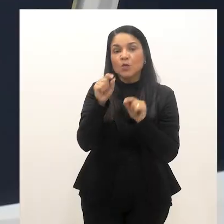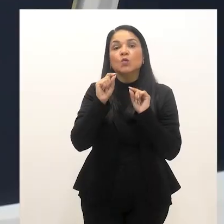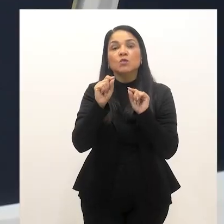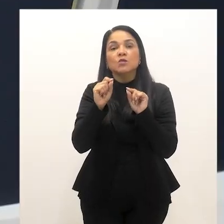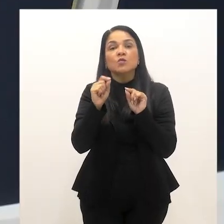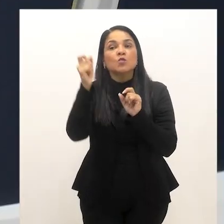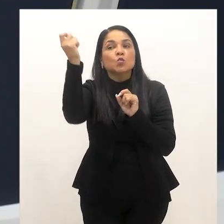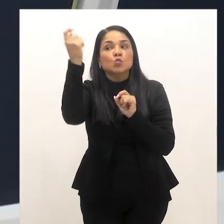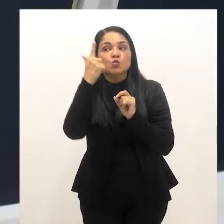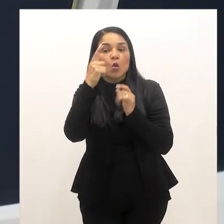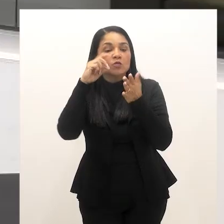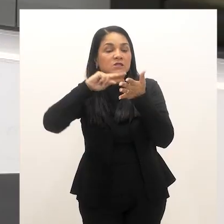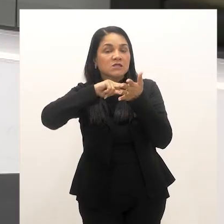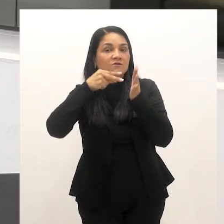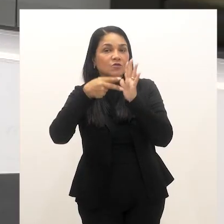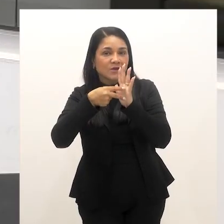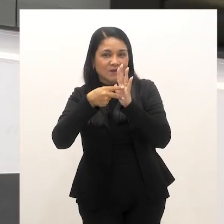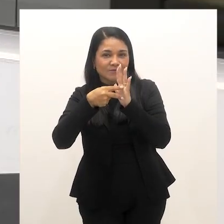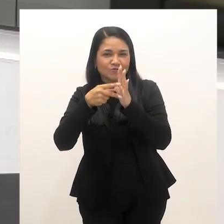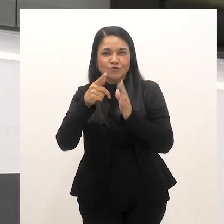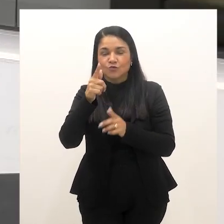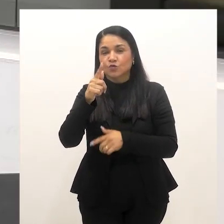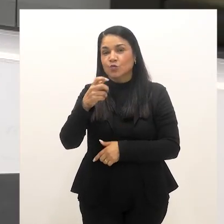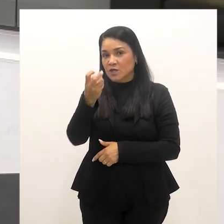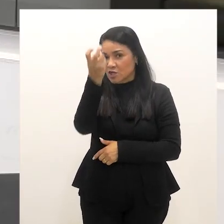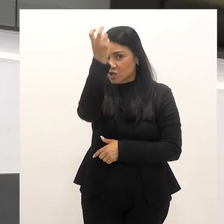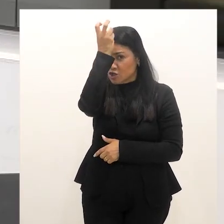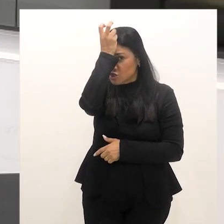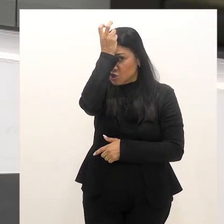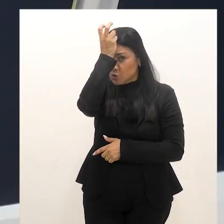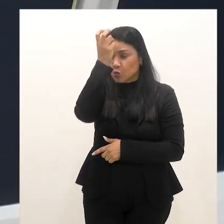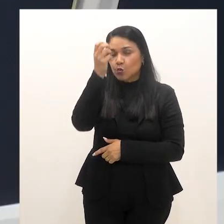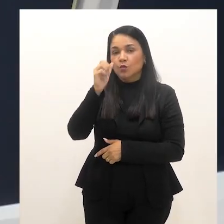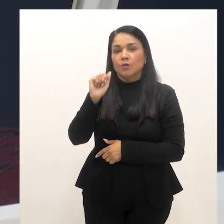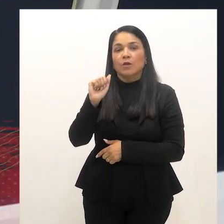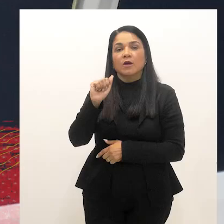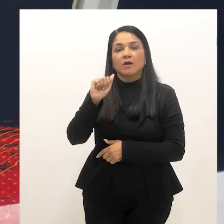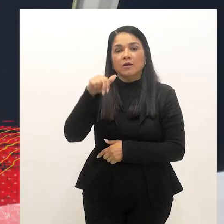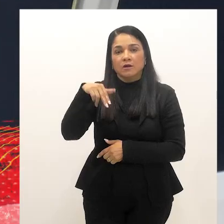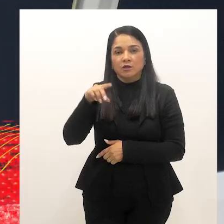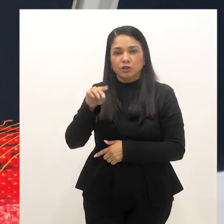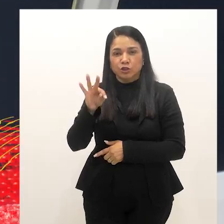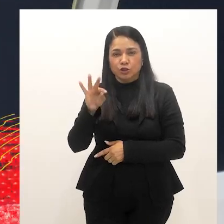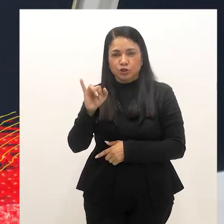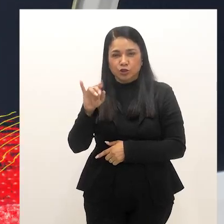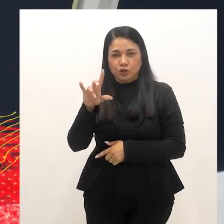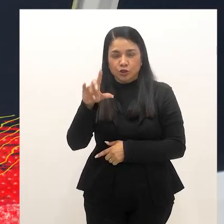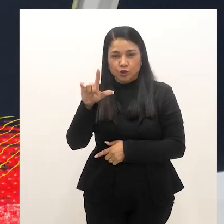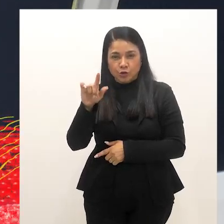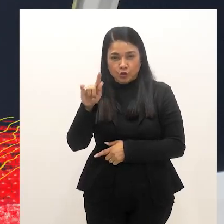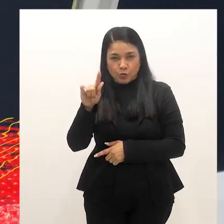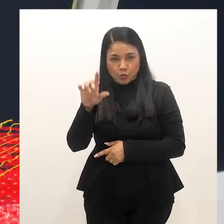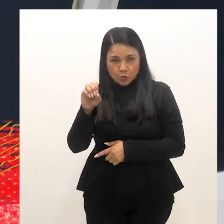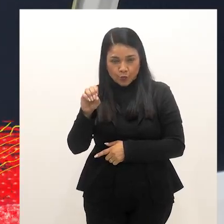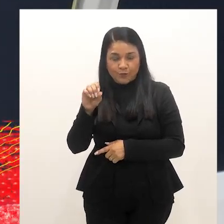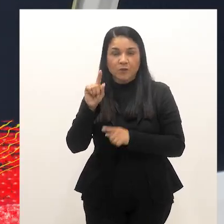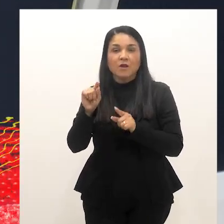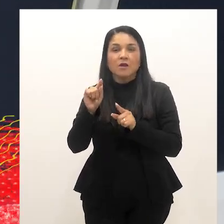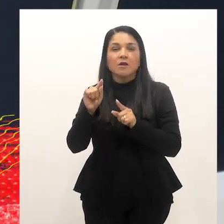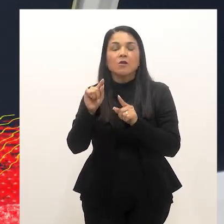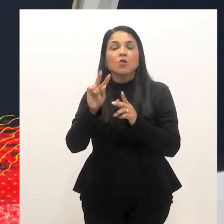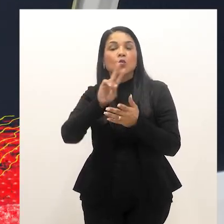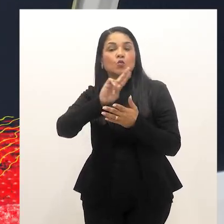Antigo. Como Ra? Como Ra, E teve outros nomes também, porque